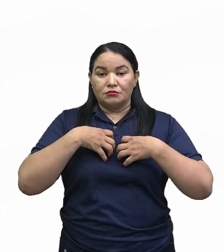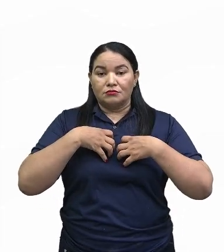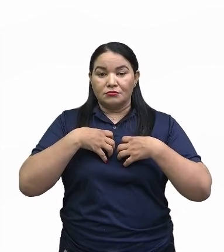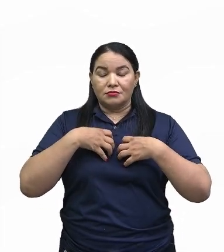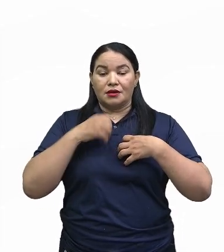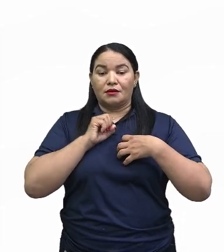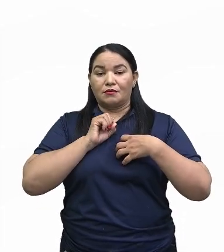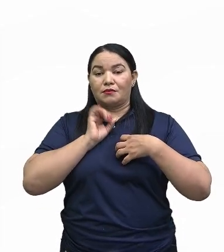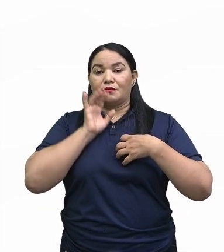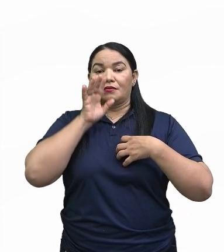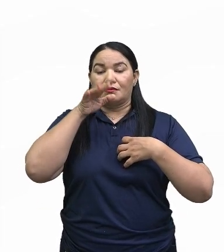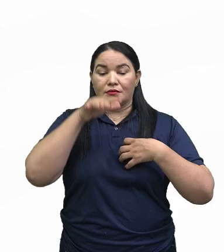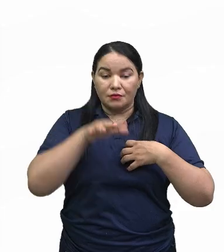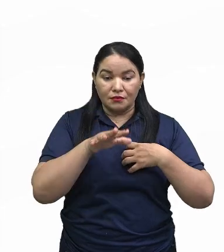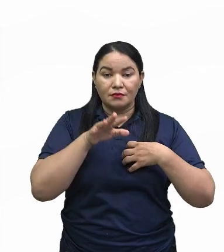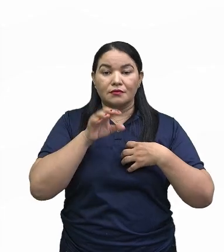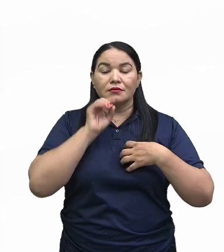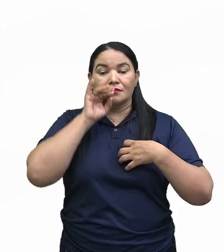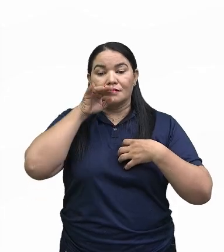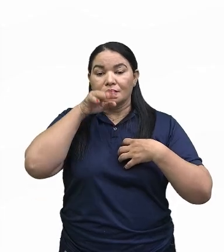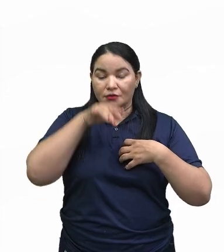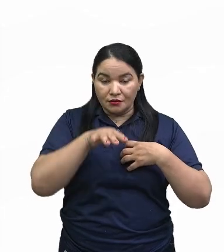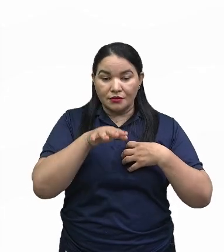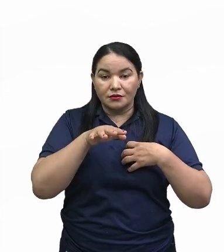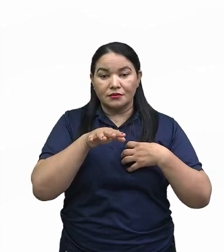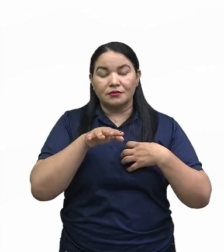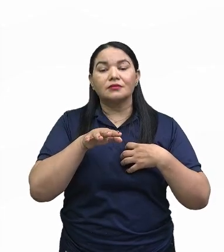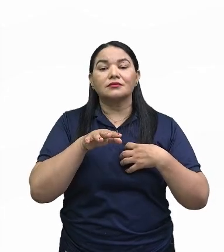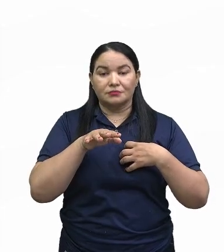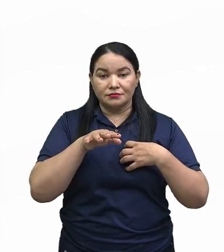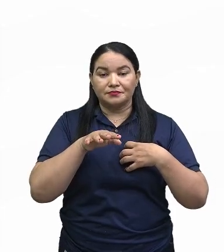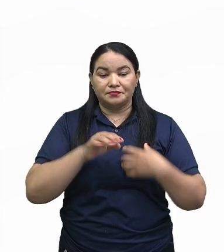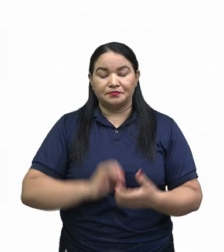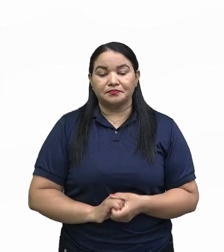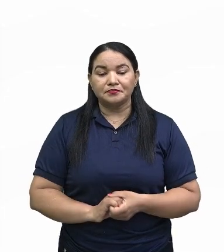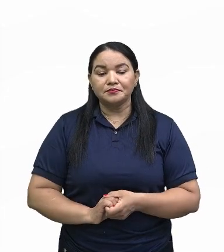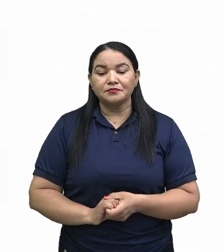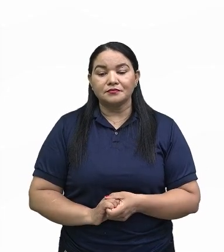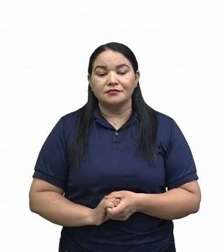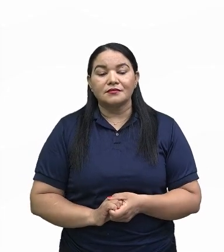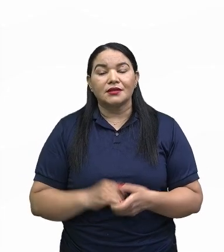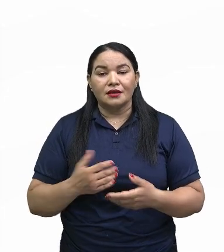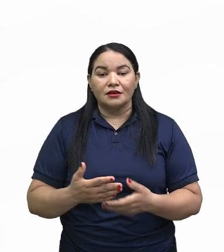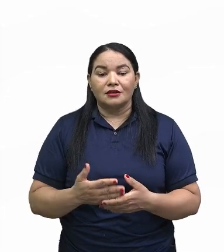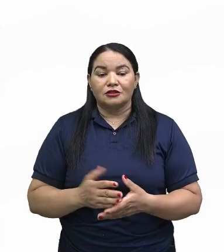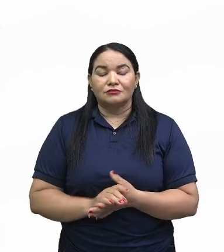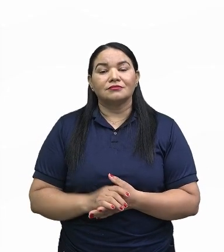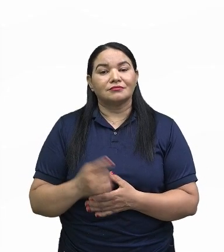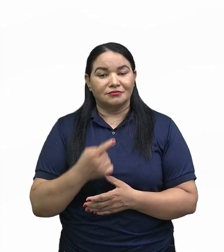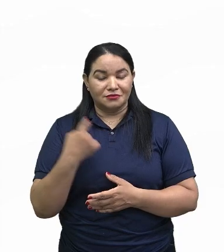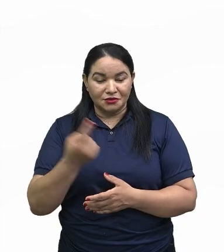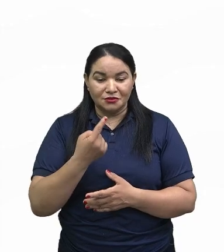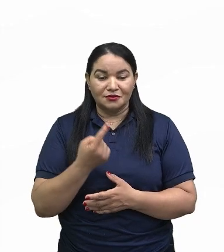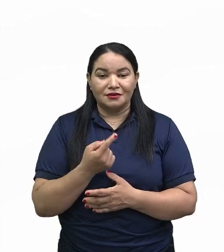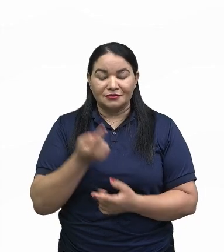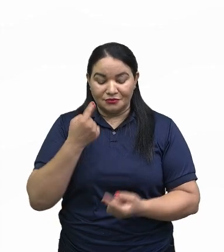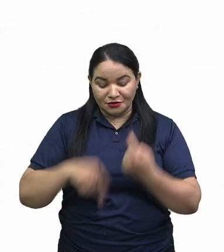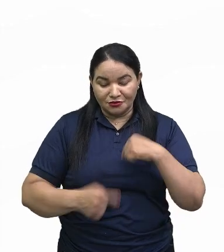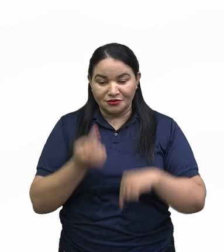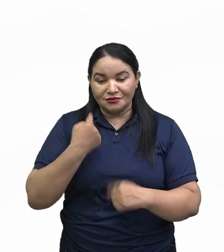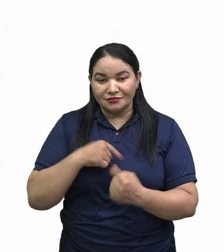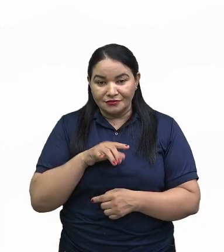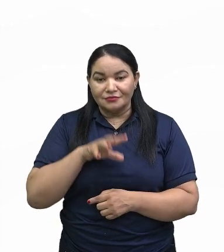gente elimina quando a gente expira, né? Quando a gente solta ali o ar dos pulmões, tá? Assim a gente entra no nosso sistema respiratório. Olha